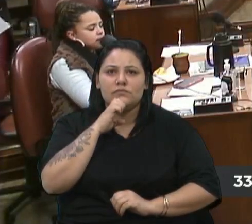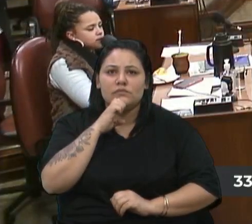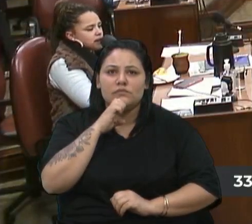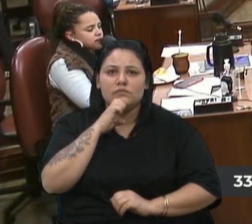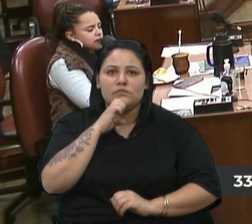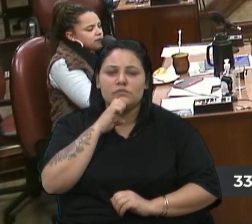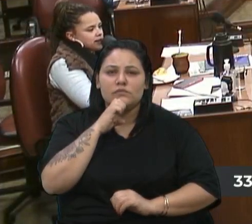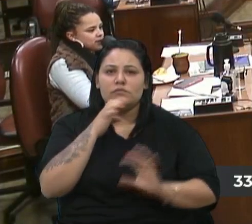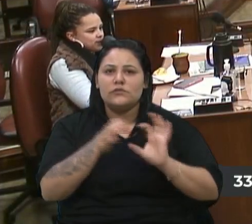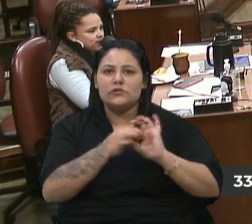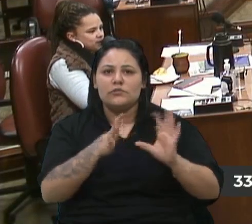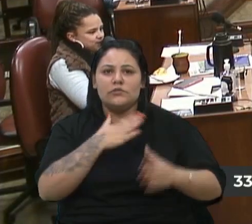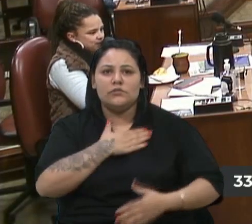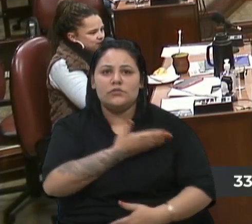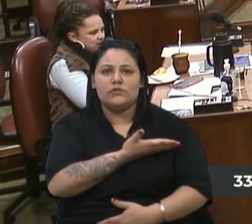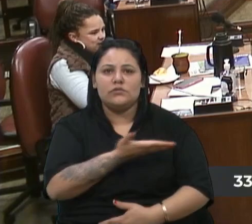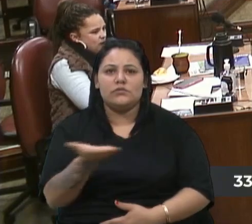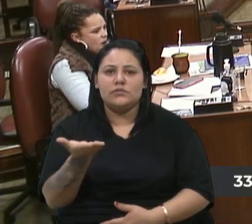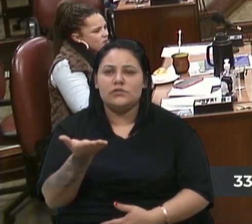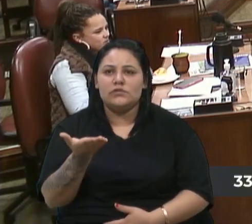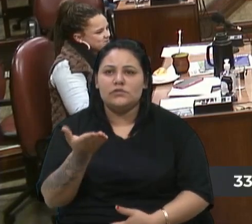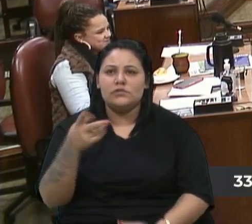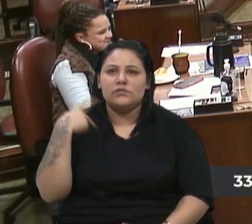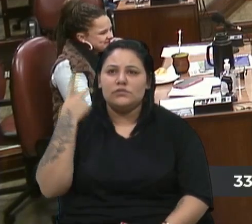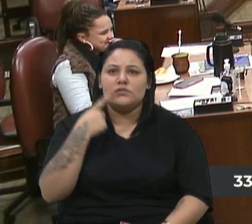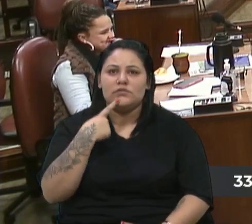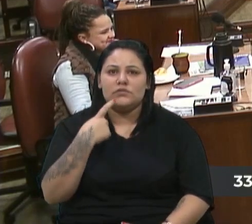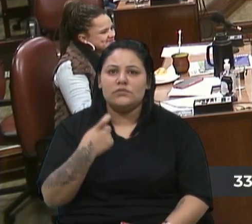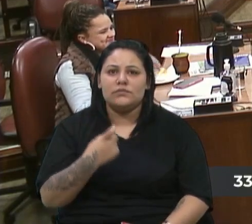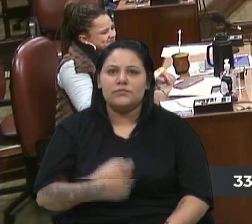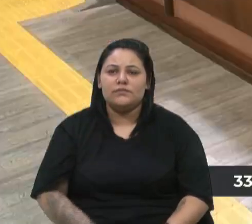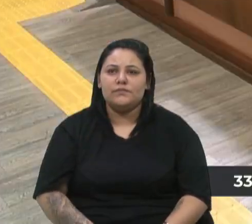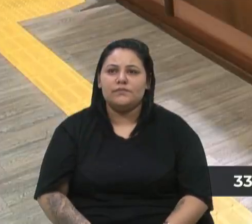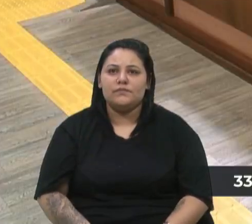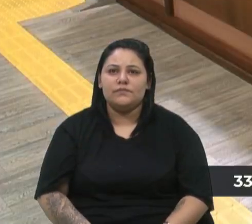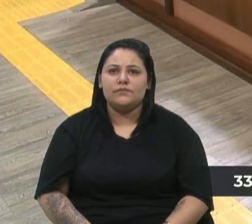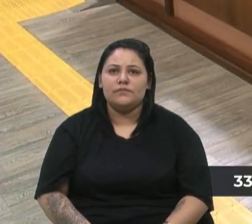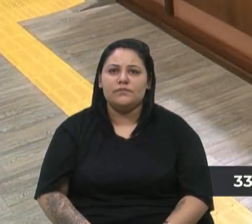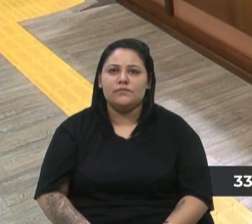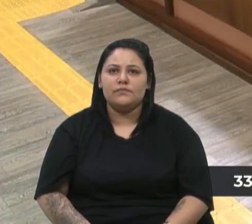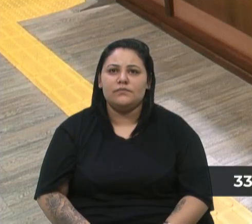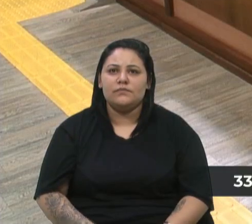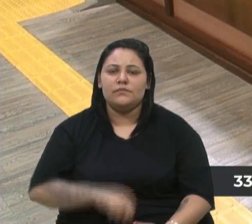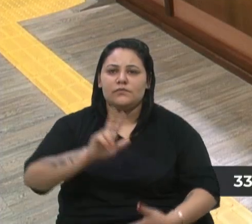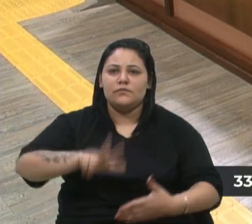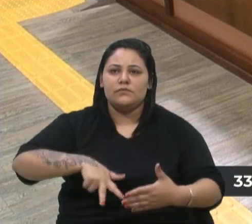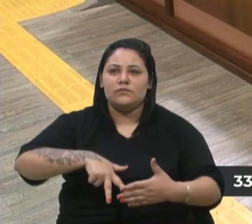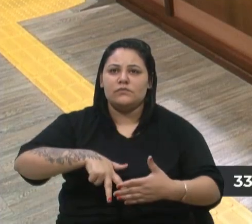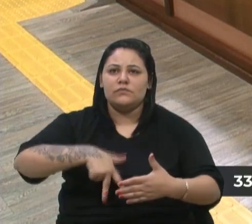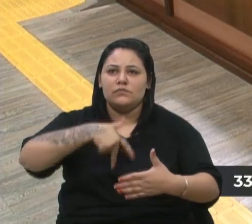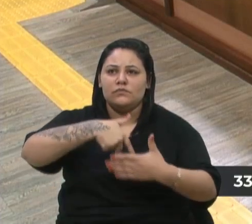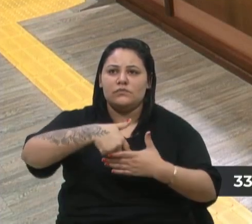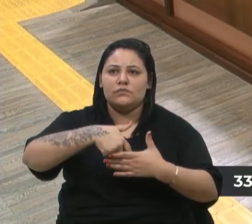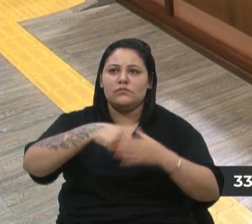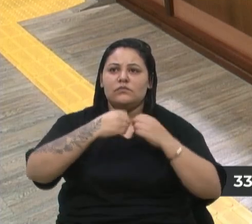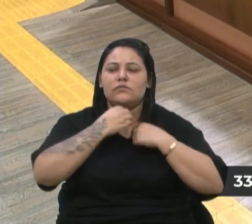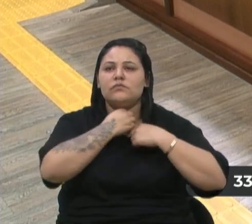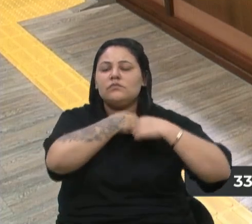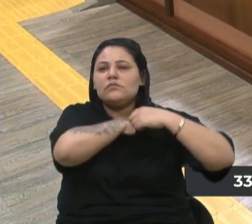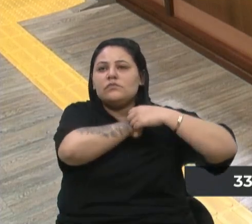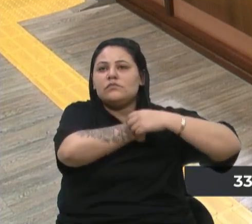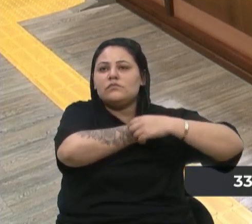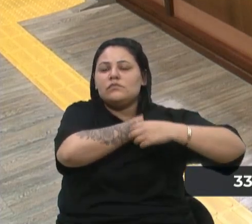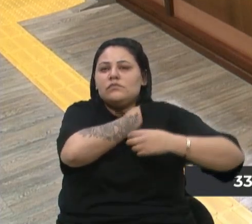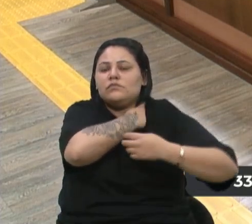Cedo meu espaço para a vereadora Rose Frigieri. Na tribuna, Declaração de líder, bancada do Novo.